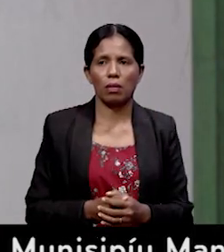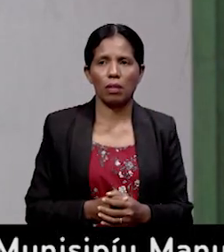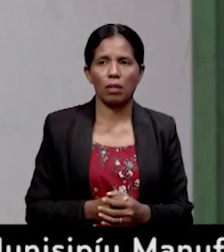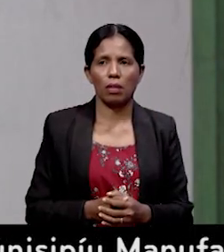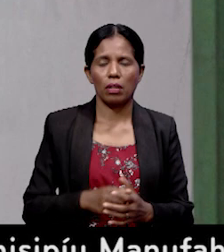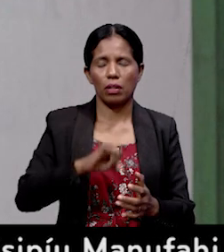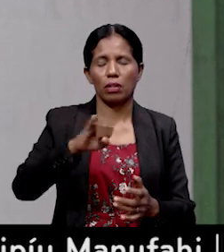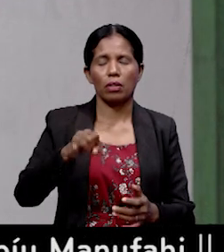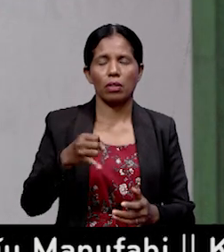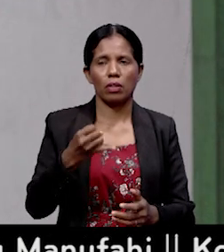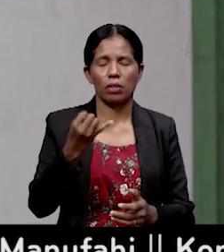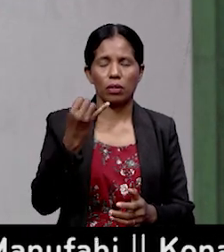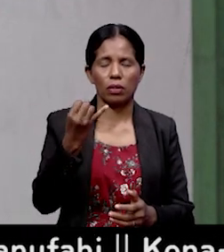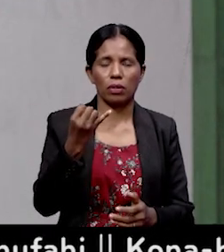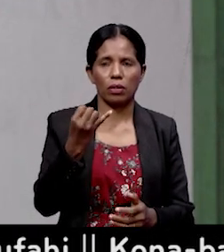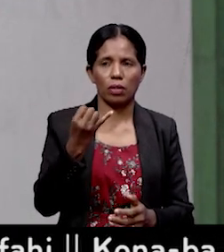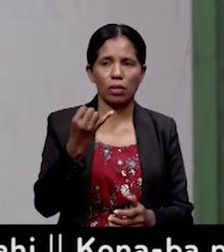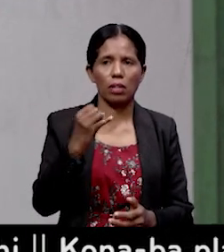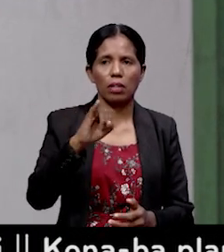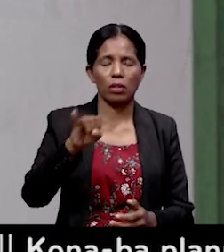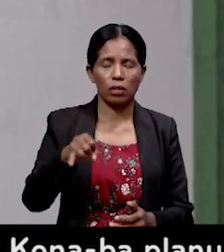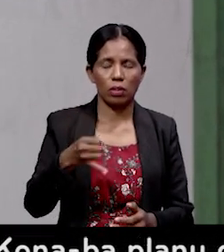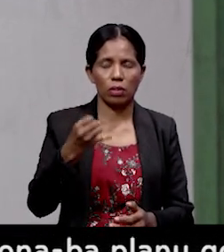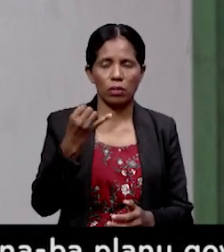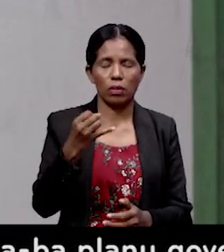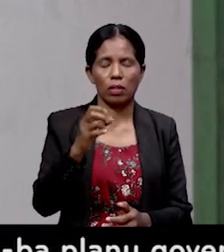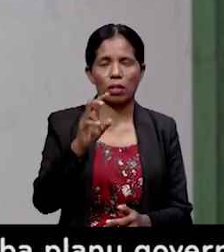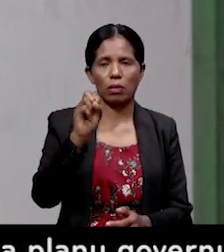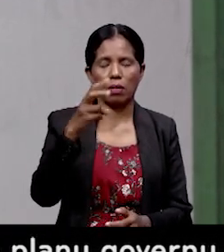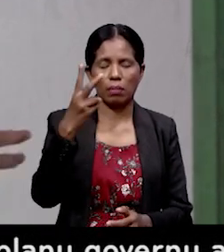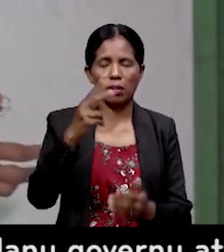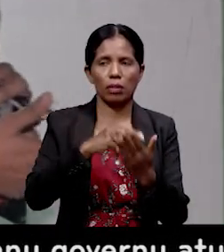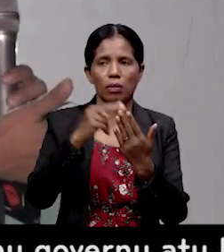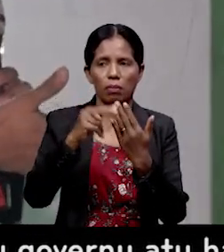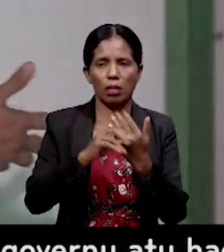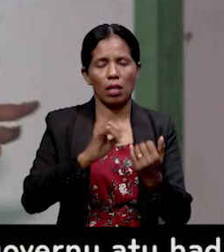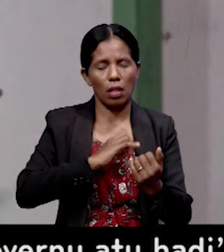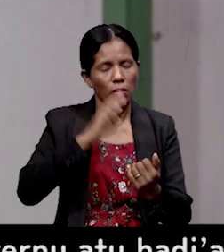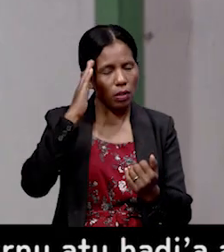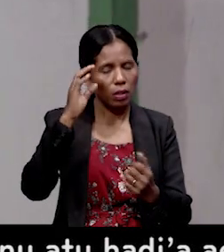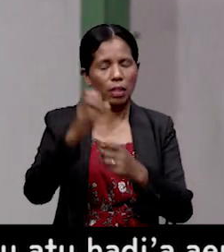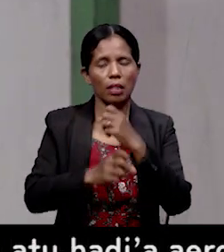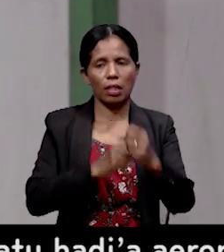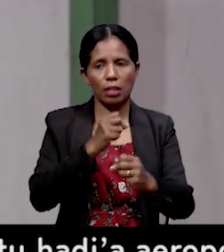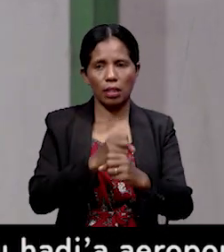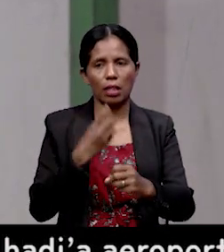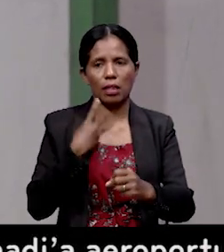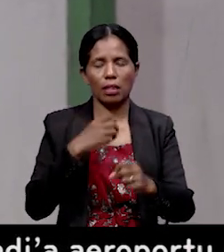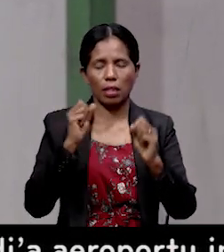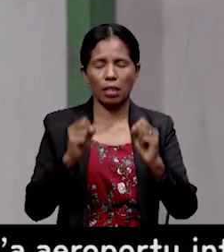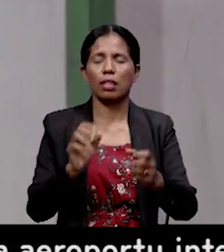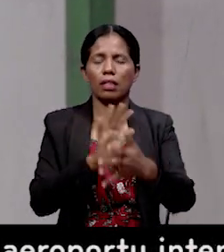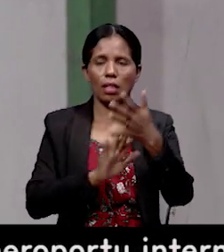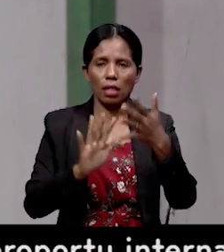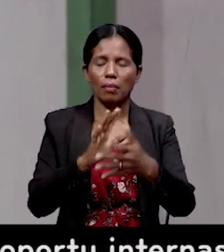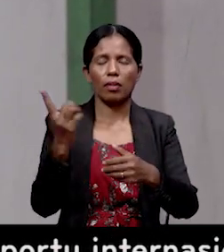zota dozi zerasaun dozi de novembro awa noin ke tintina ite ten ke celebra hanesa ne hela det para hanoin